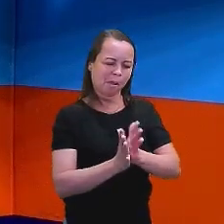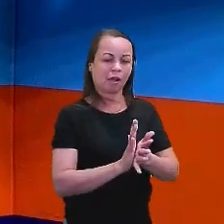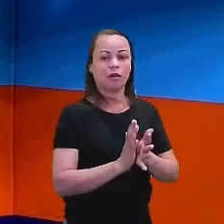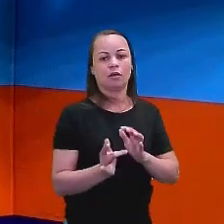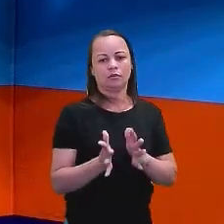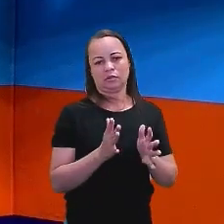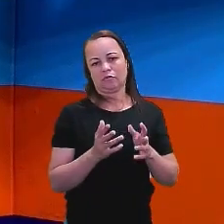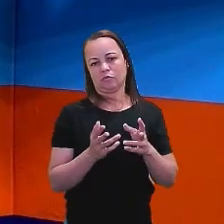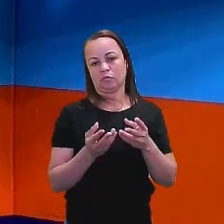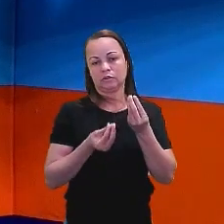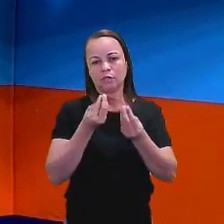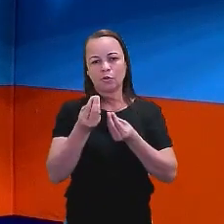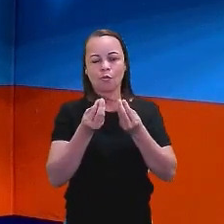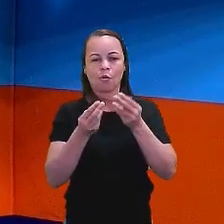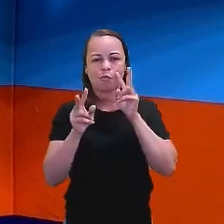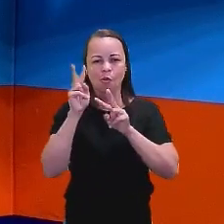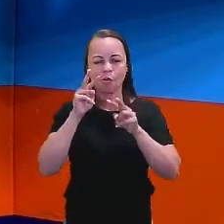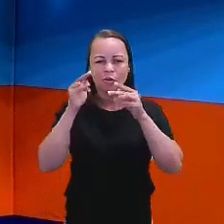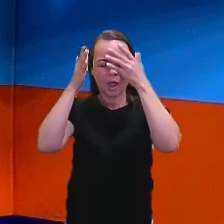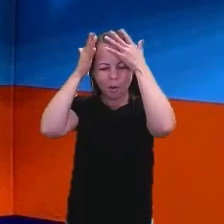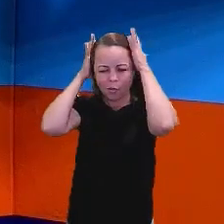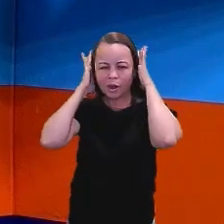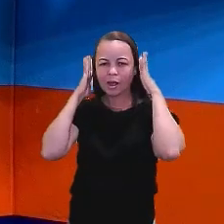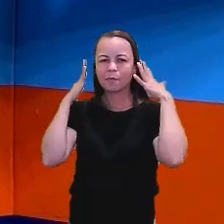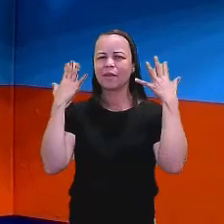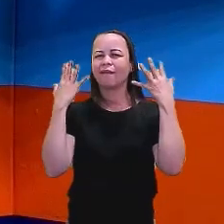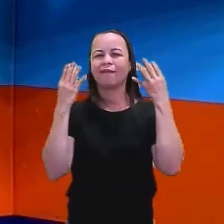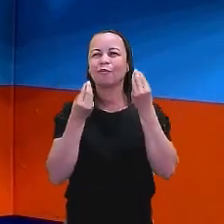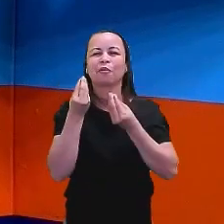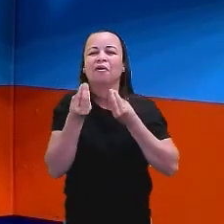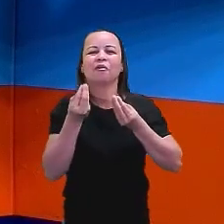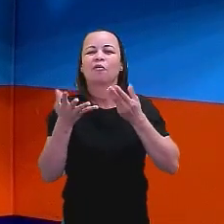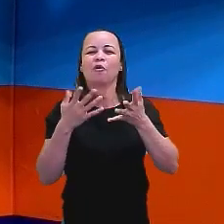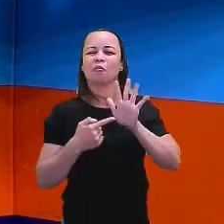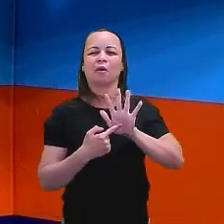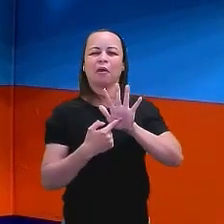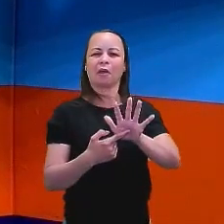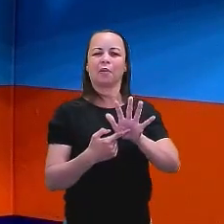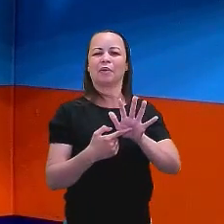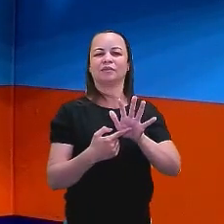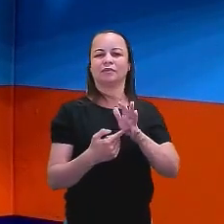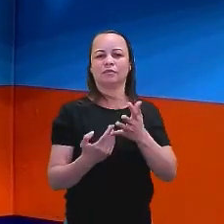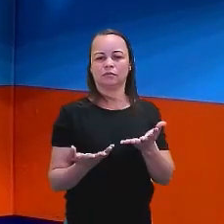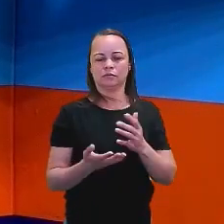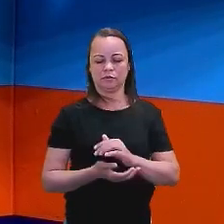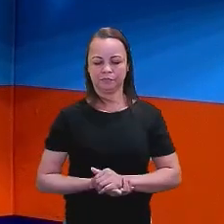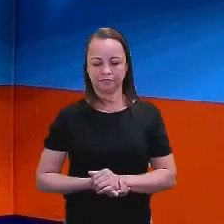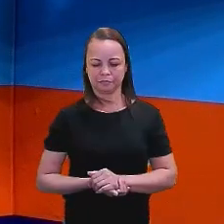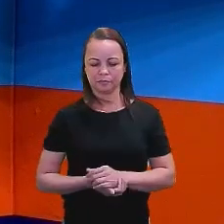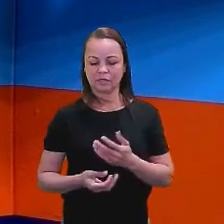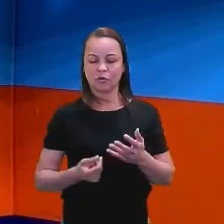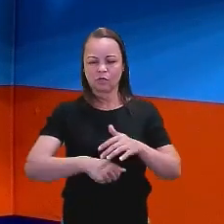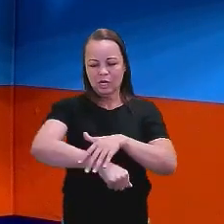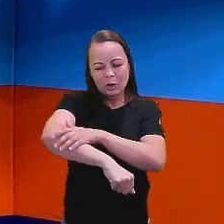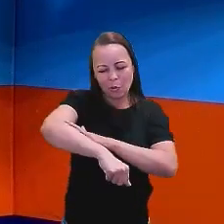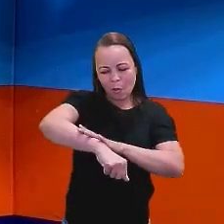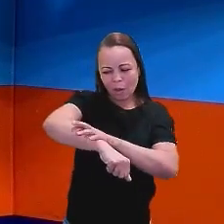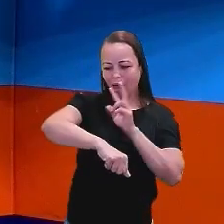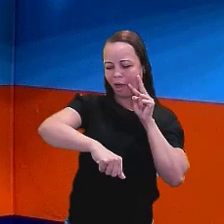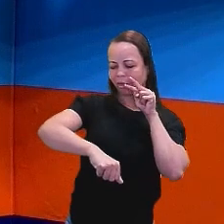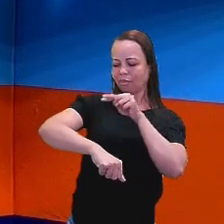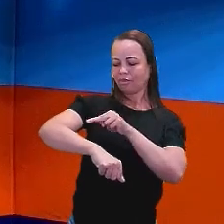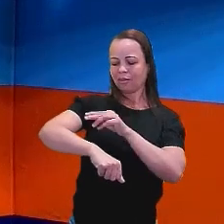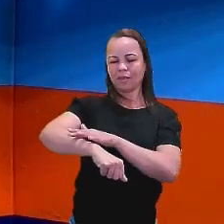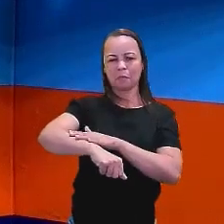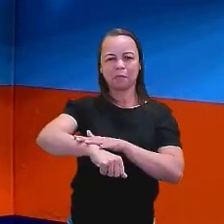olhar o cabelo como um instrumento representativo, a forma de olhar a cor da pele